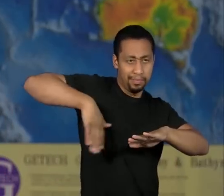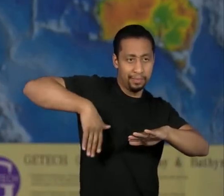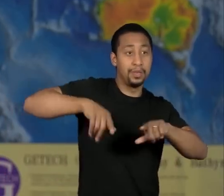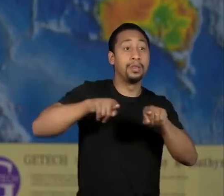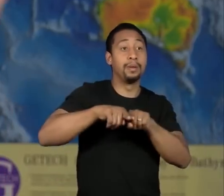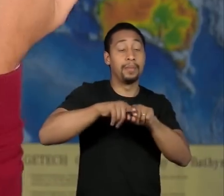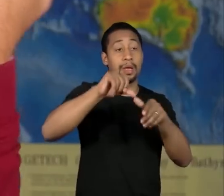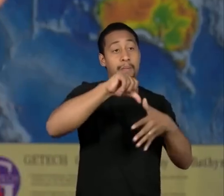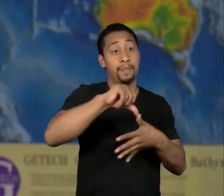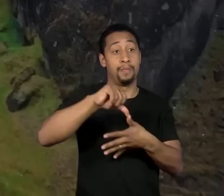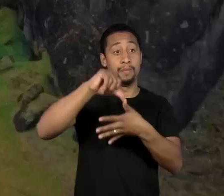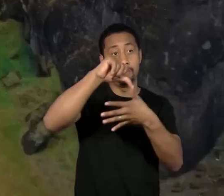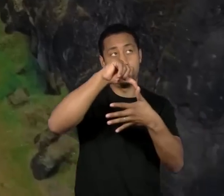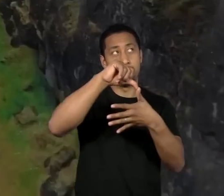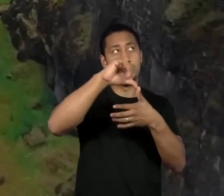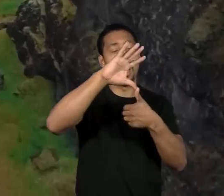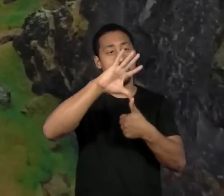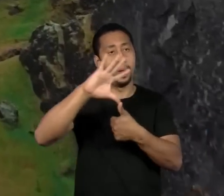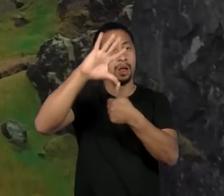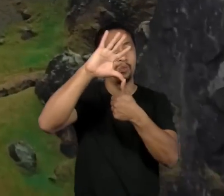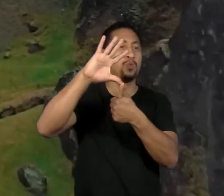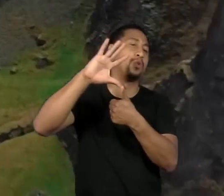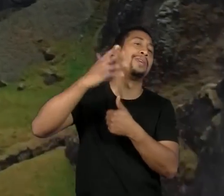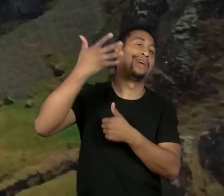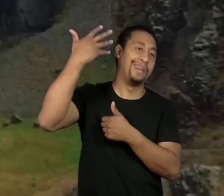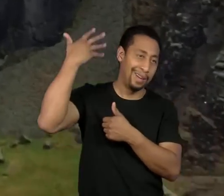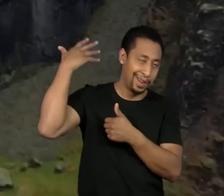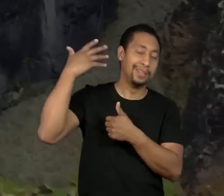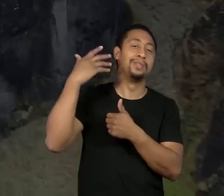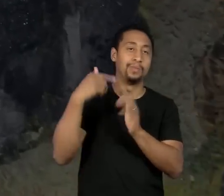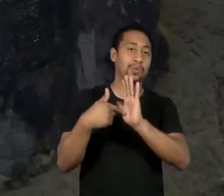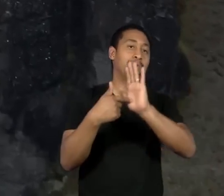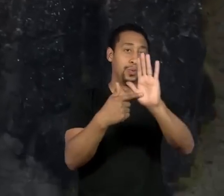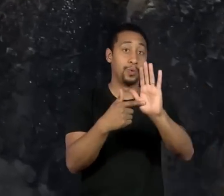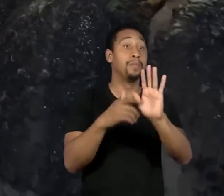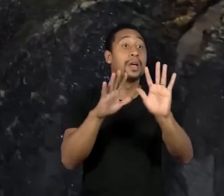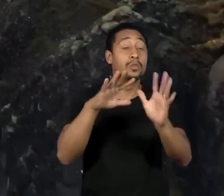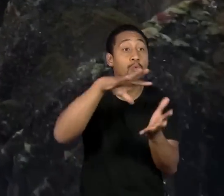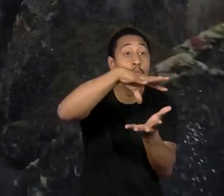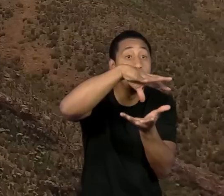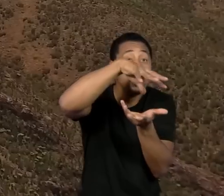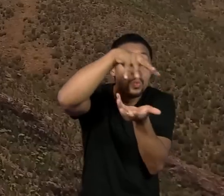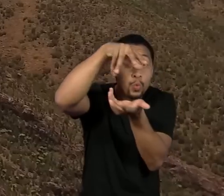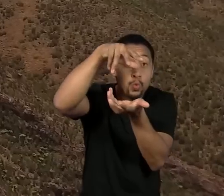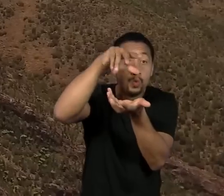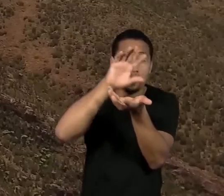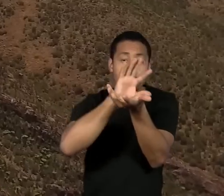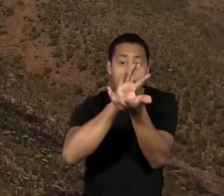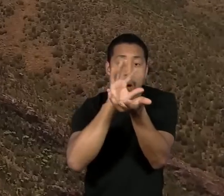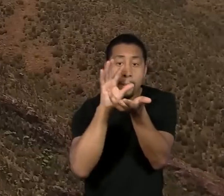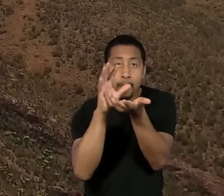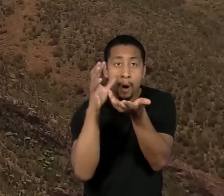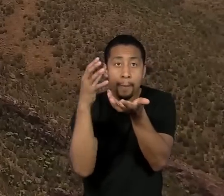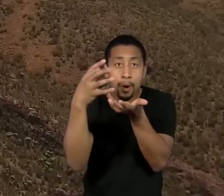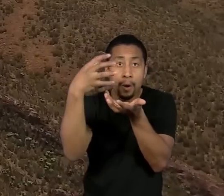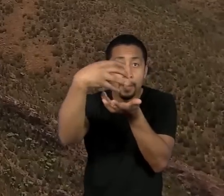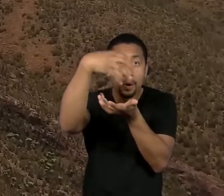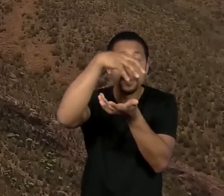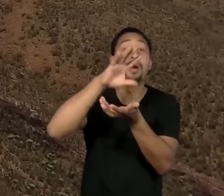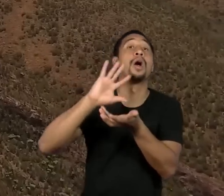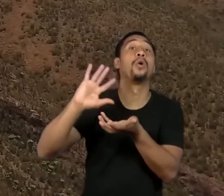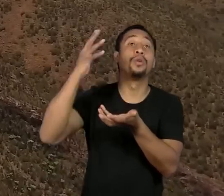Norte, há muito tempo atrás. Note que em vários locais do mundo as placas estão se afastando, mas em boa parte